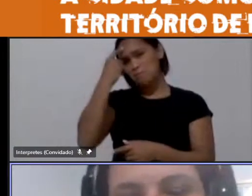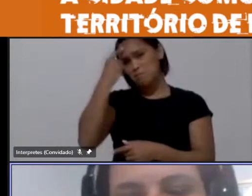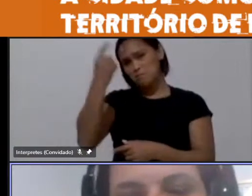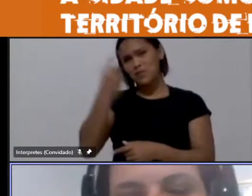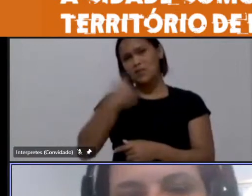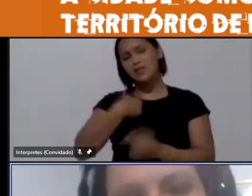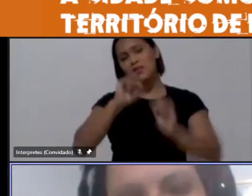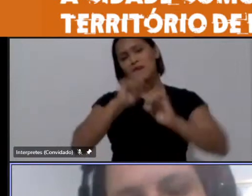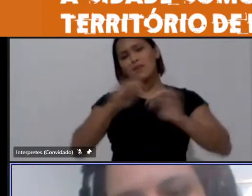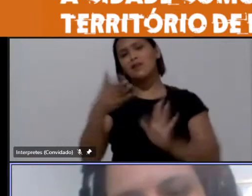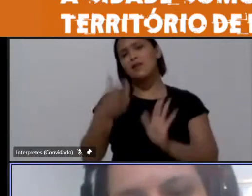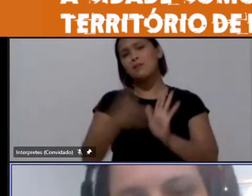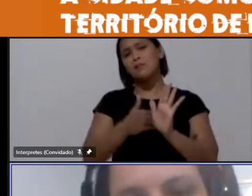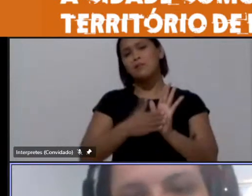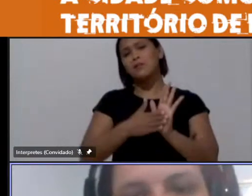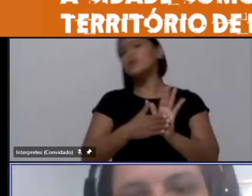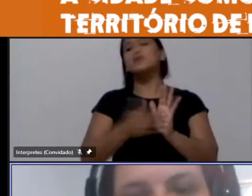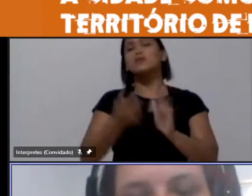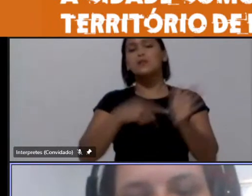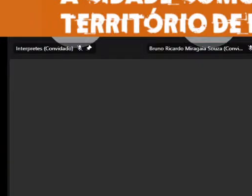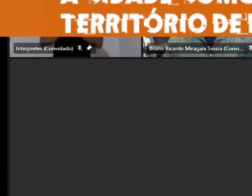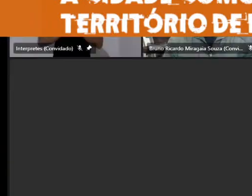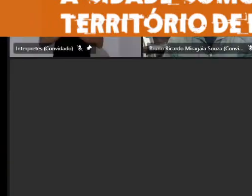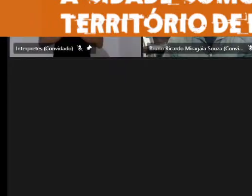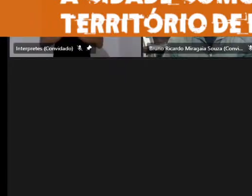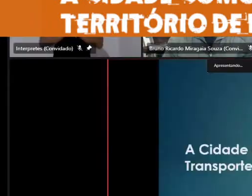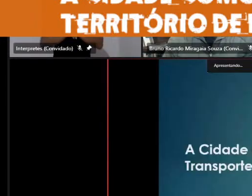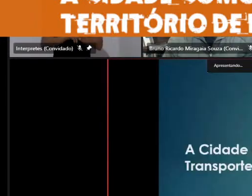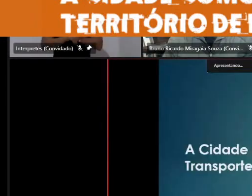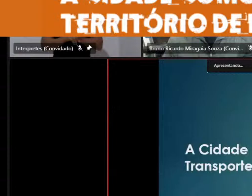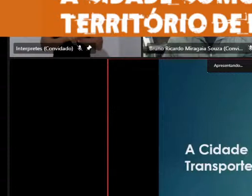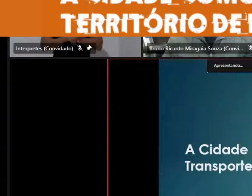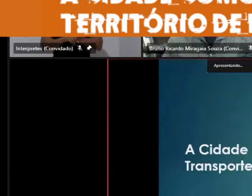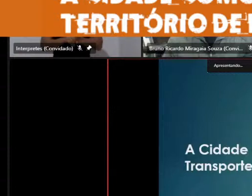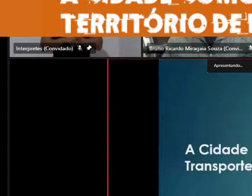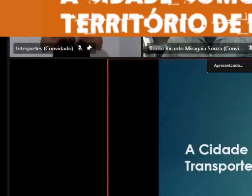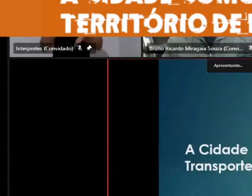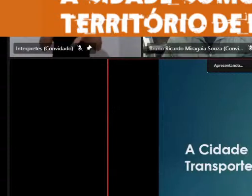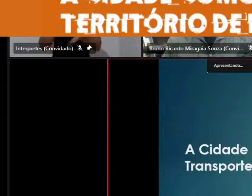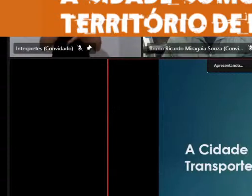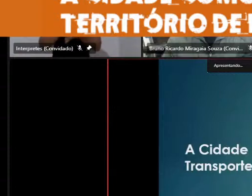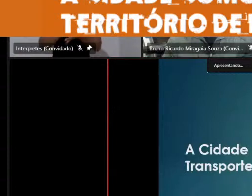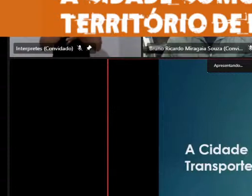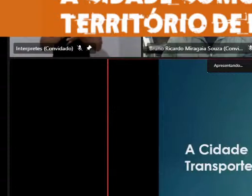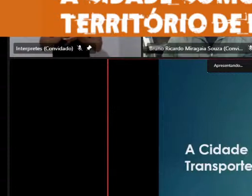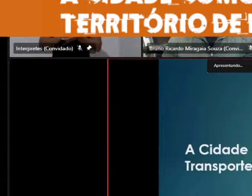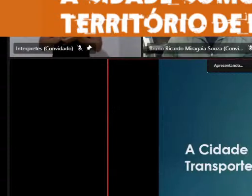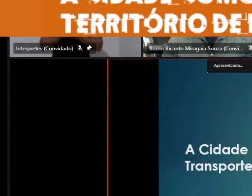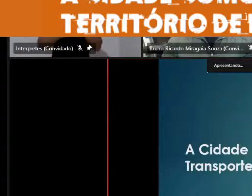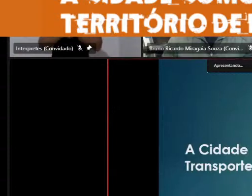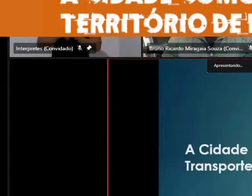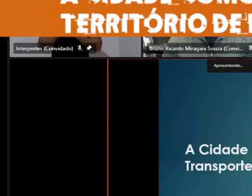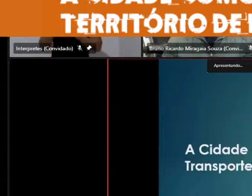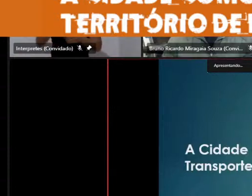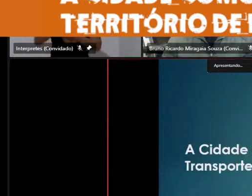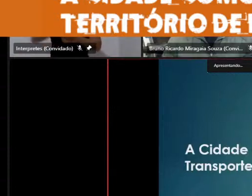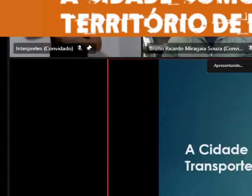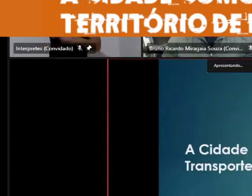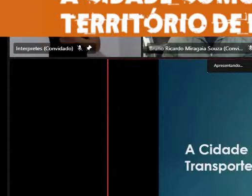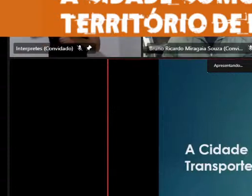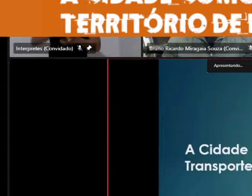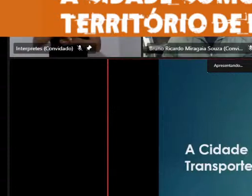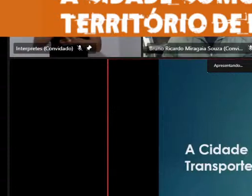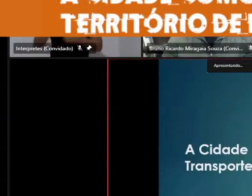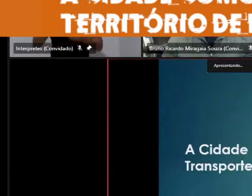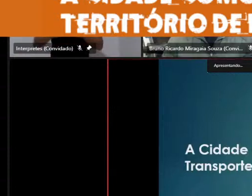um pouquinho da minha pesquisa mas na verdade focar num diagnóstico da região metropolitana do Vale